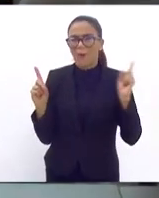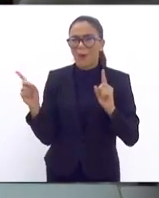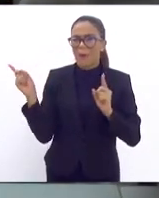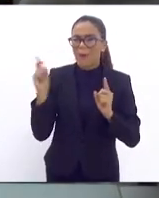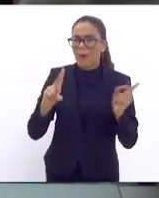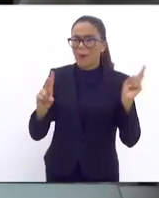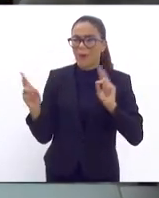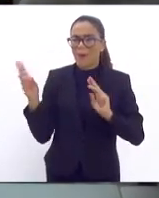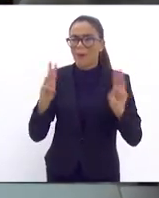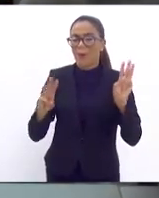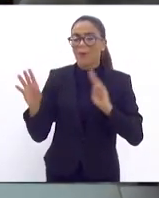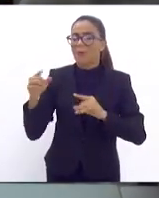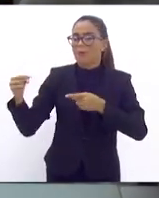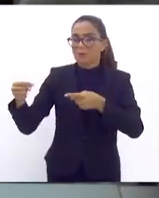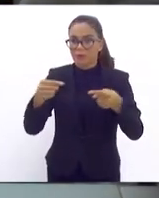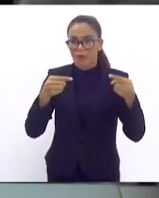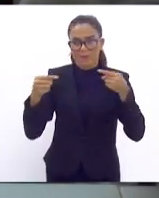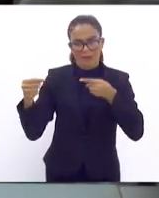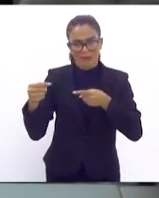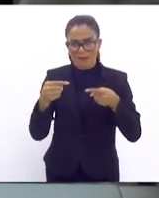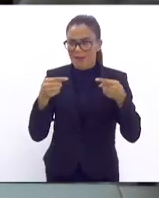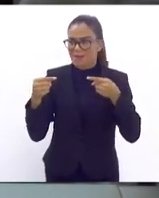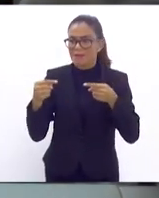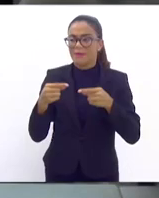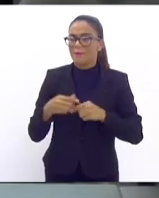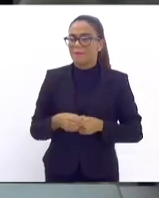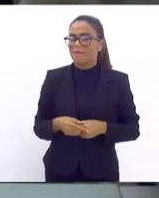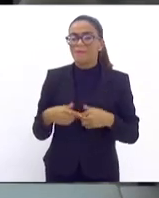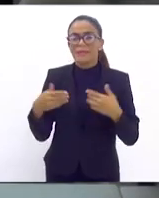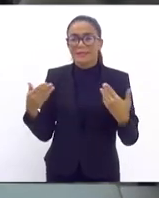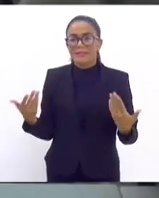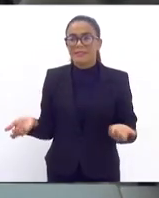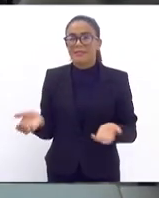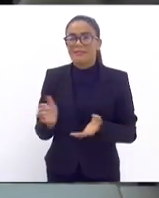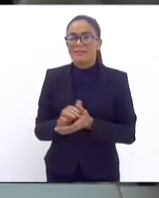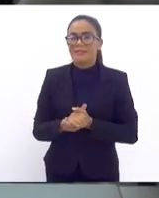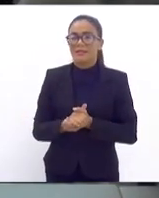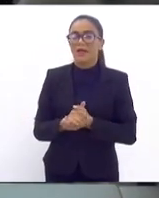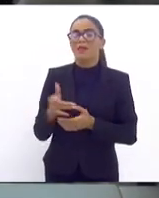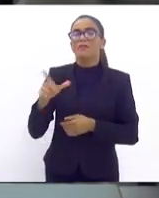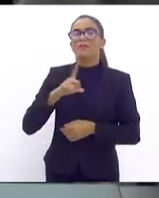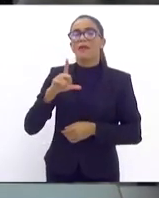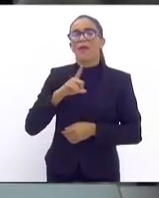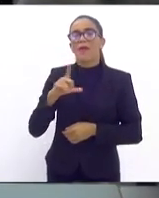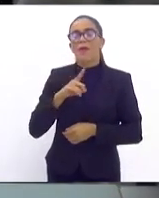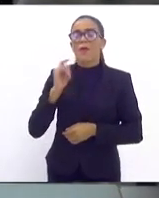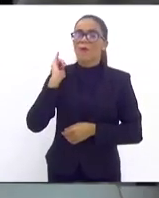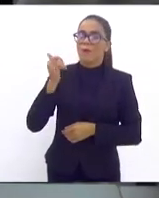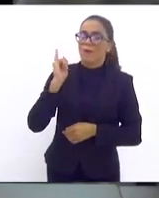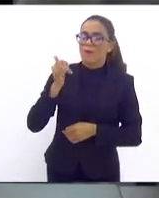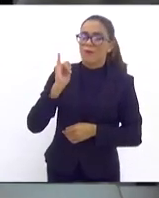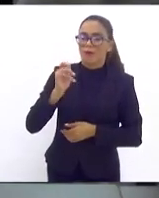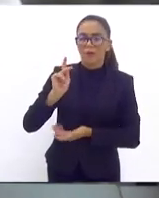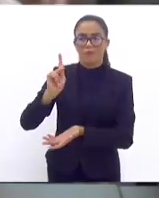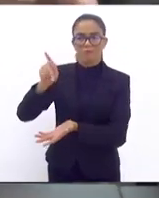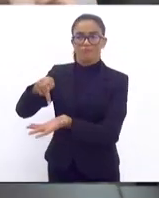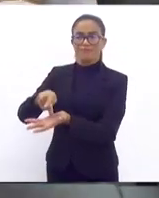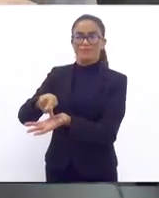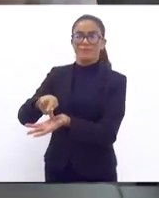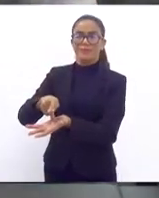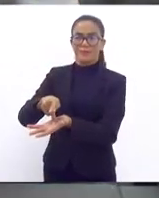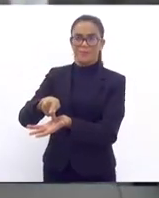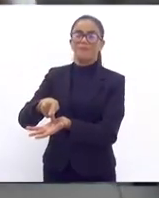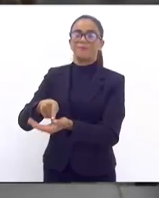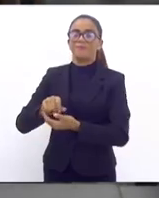para participar desse debate. E aí o senhor terá, né, como relator original, uma